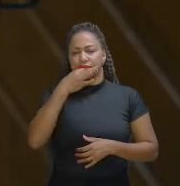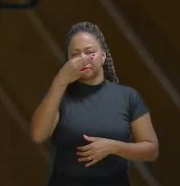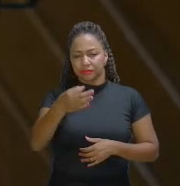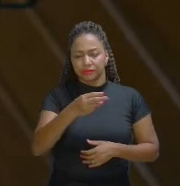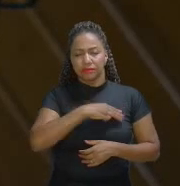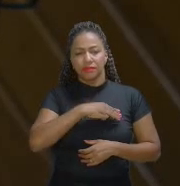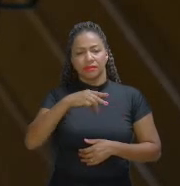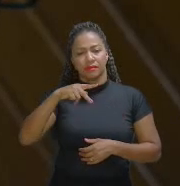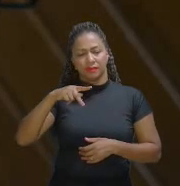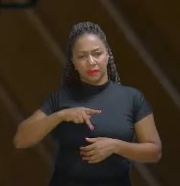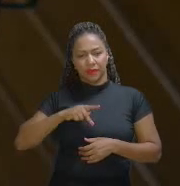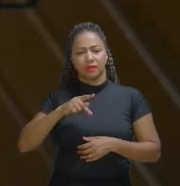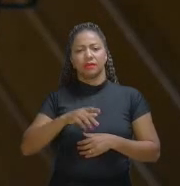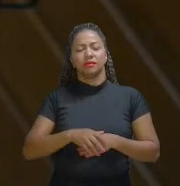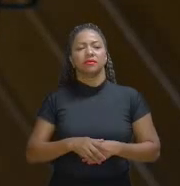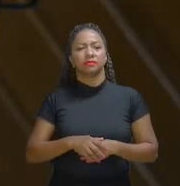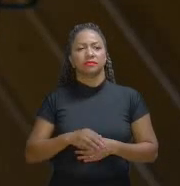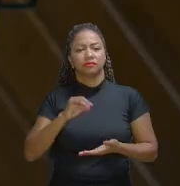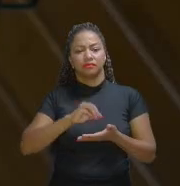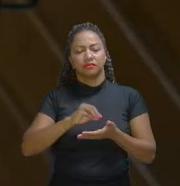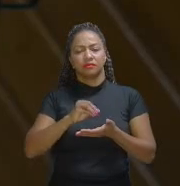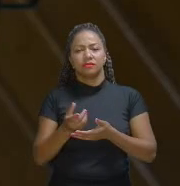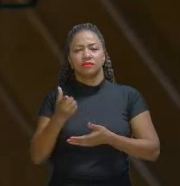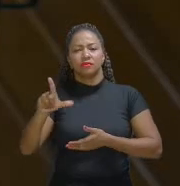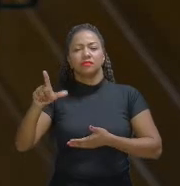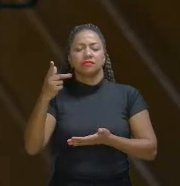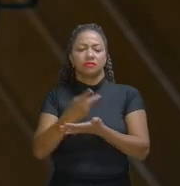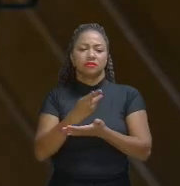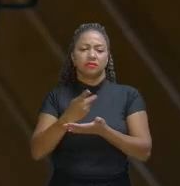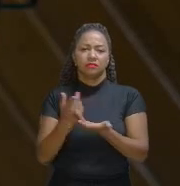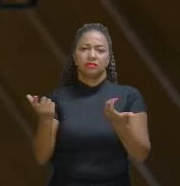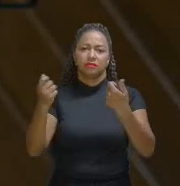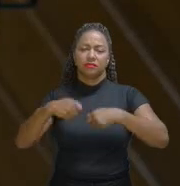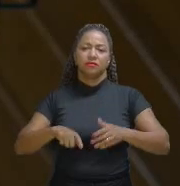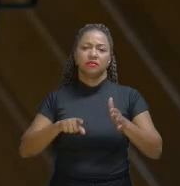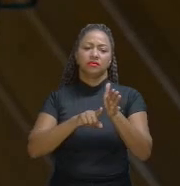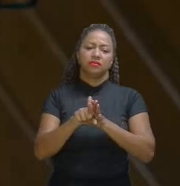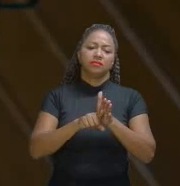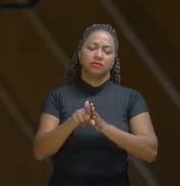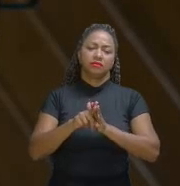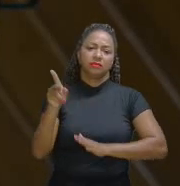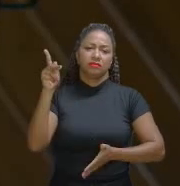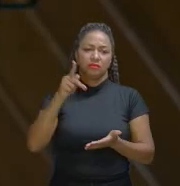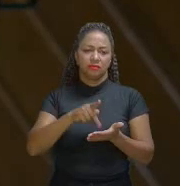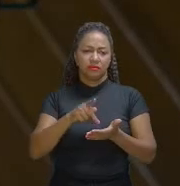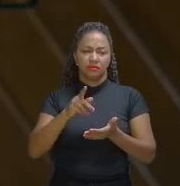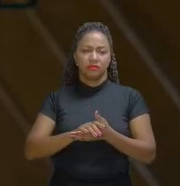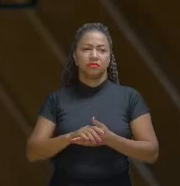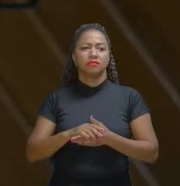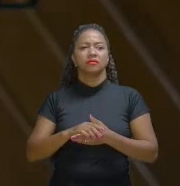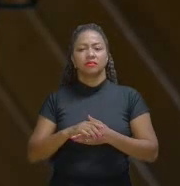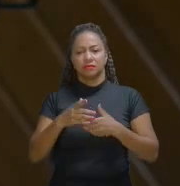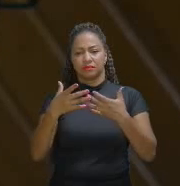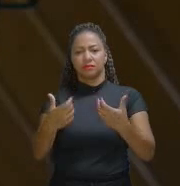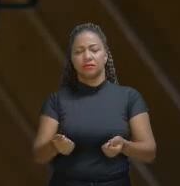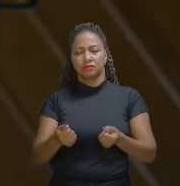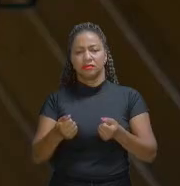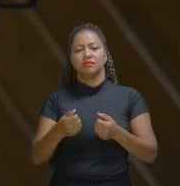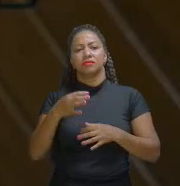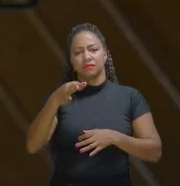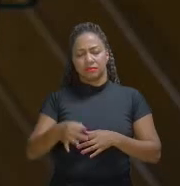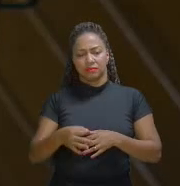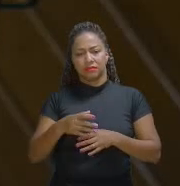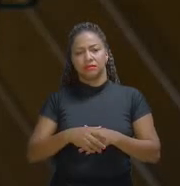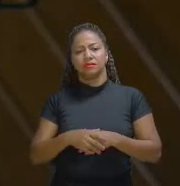ministerial que, diante da ausência de outras falhas e da possibilidade de fiscalização efetiva, a irregularidade deve ser considerada formal,